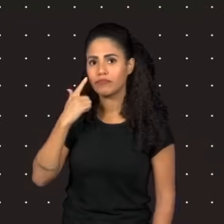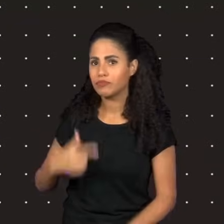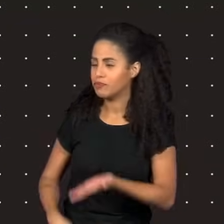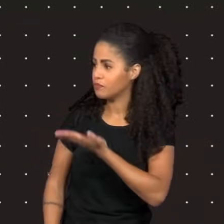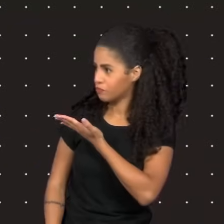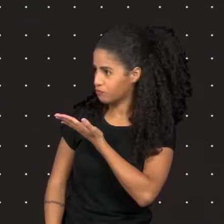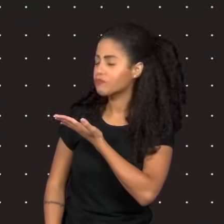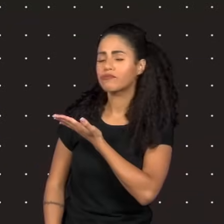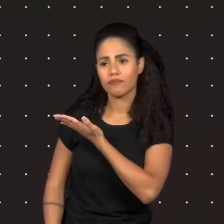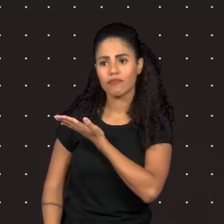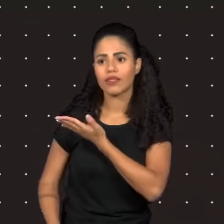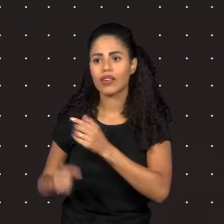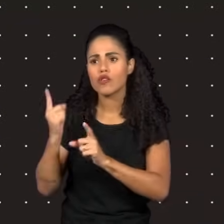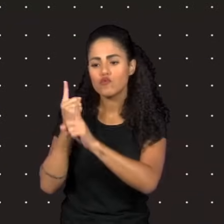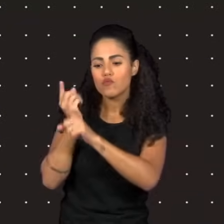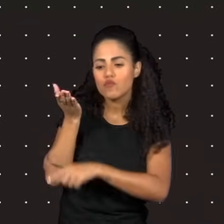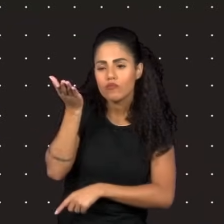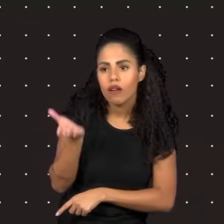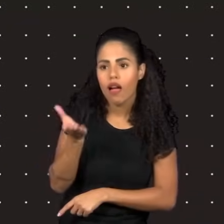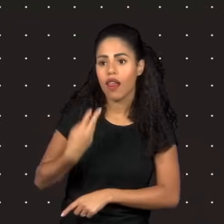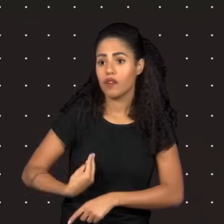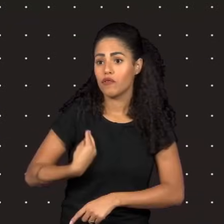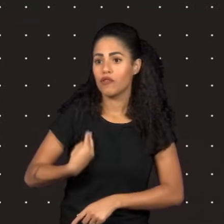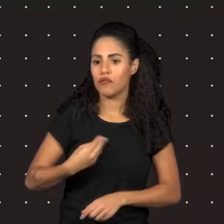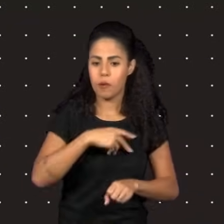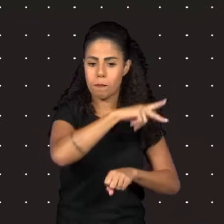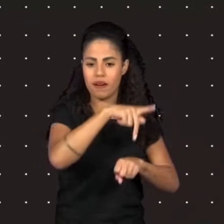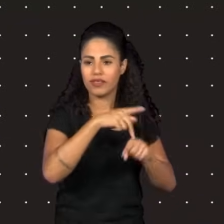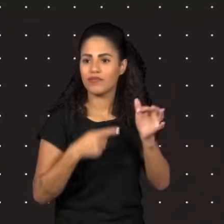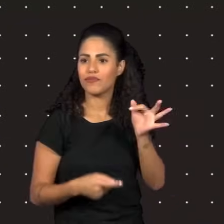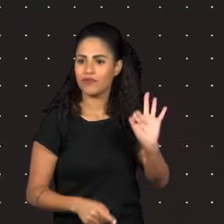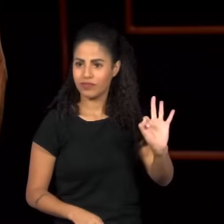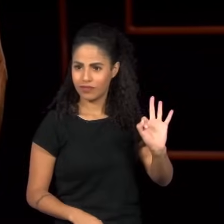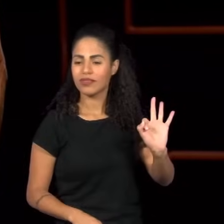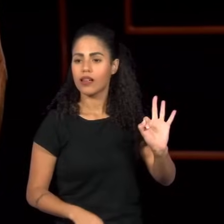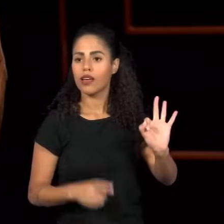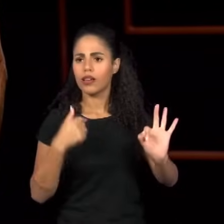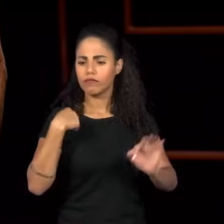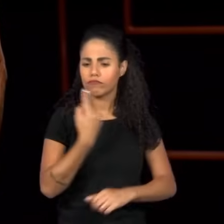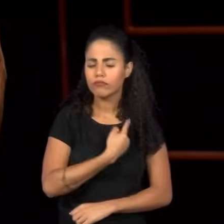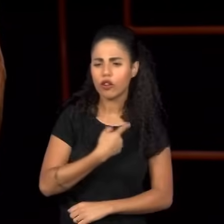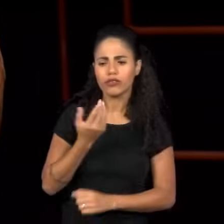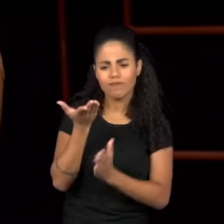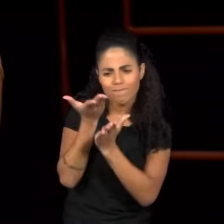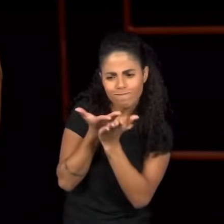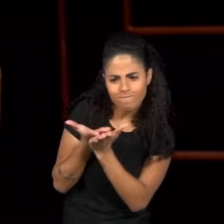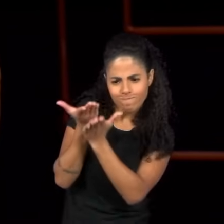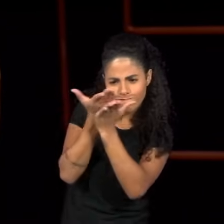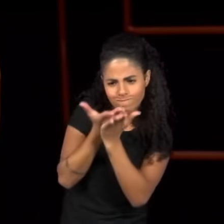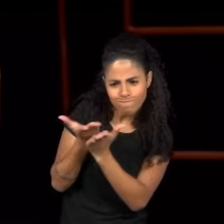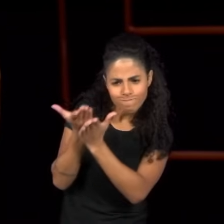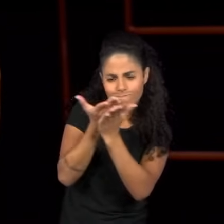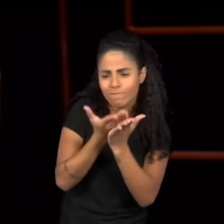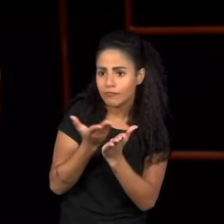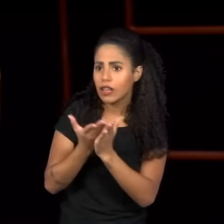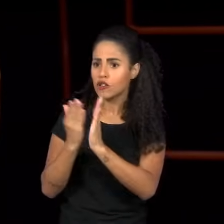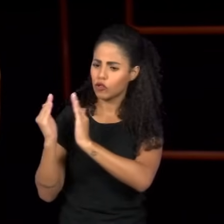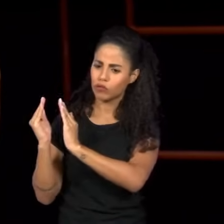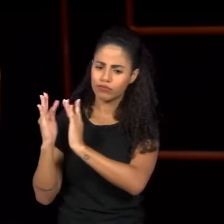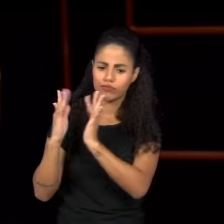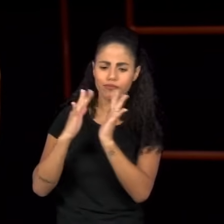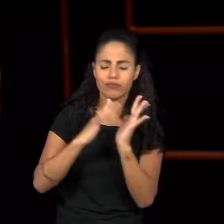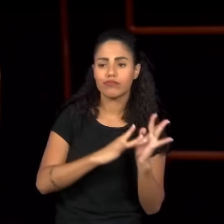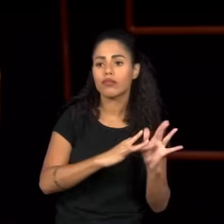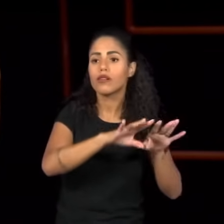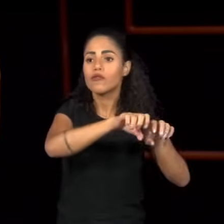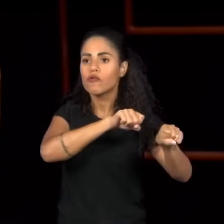a descobriu, ela vivia na França, e nós fizemos toda a nossa formação com ela,